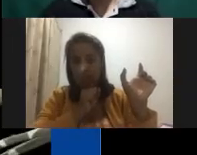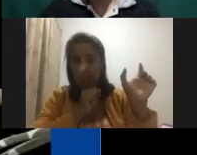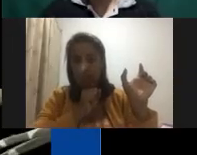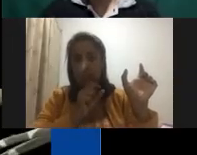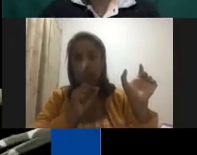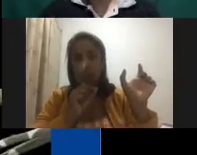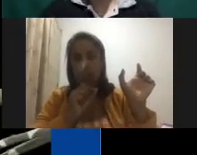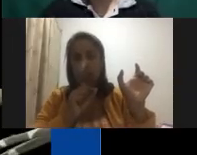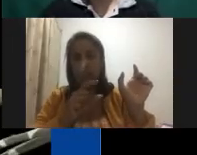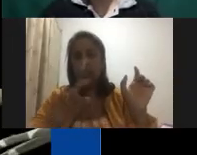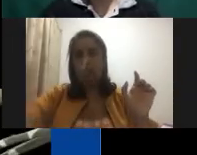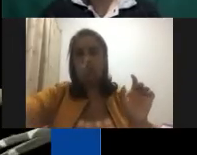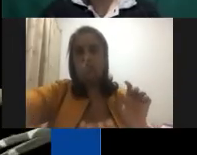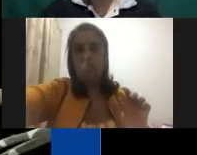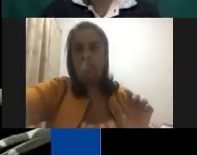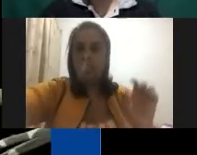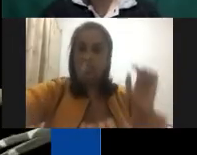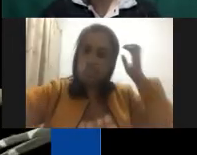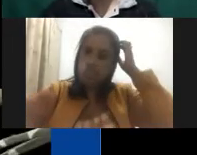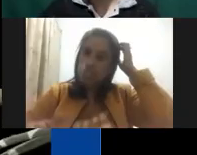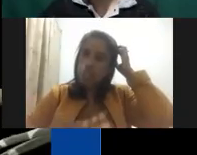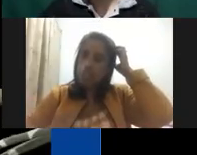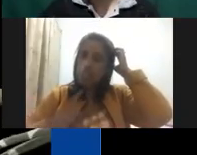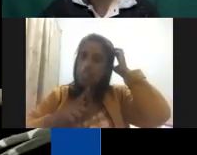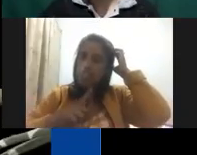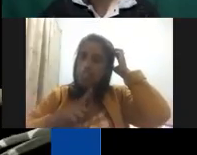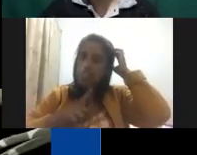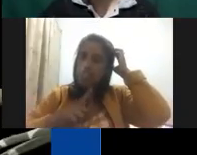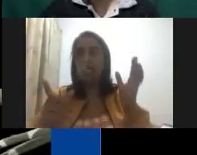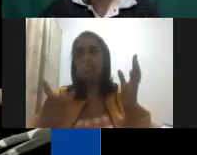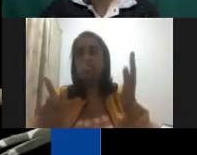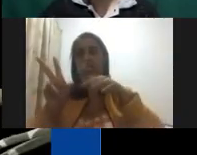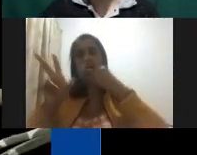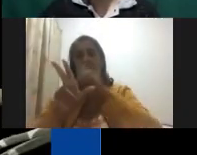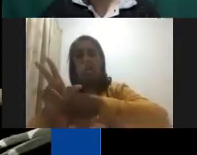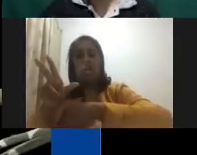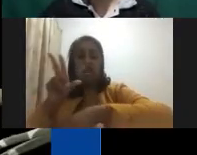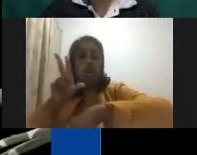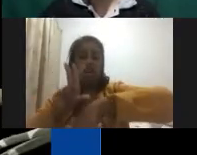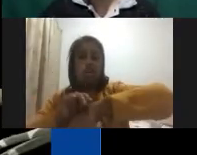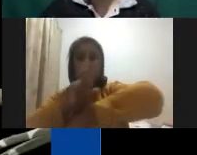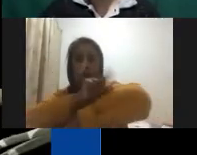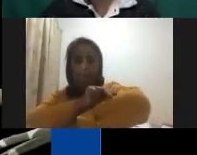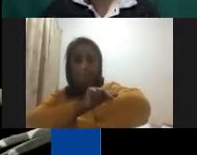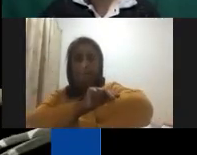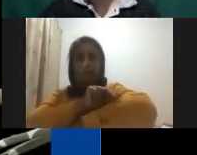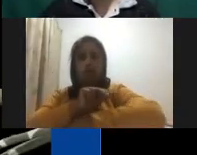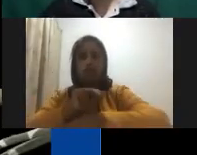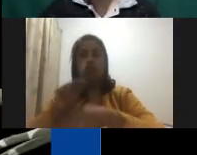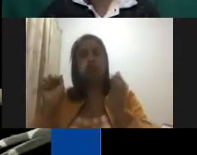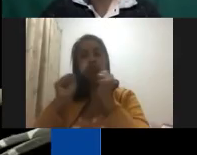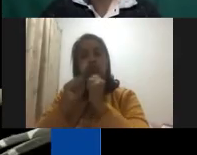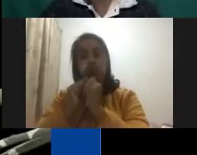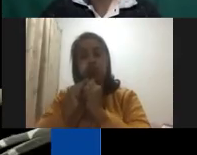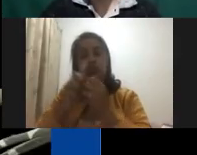e ele vai estabilizar os processos espinhosos das vértebras. Então, o trapézio ele é um